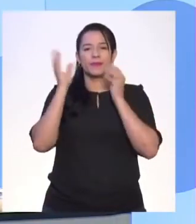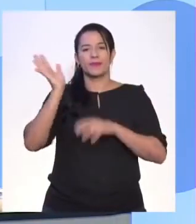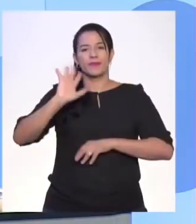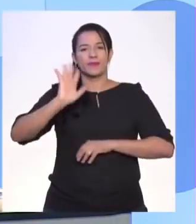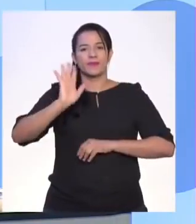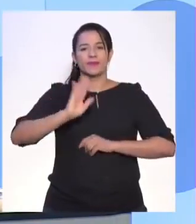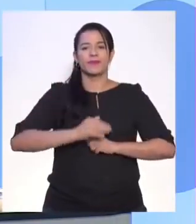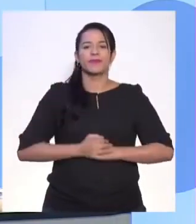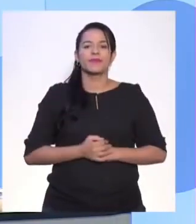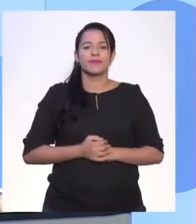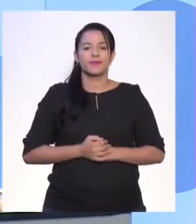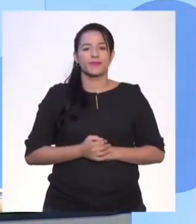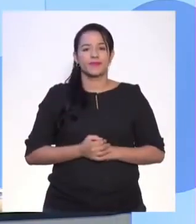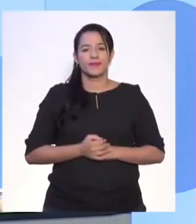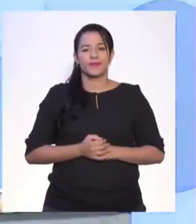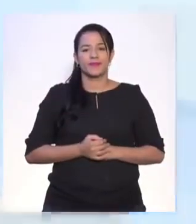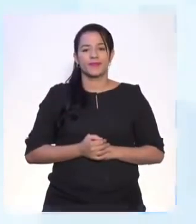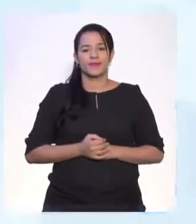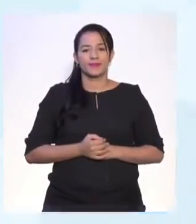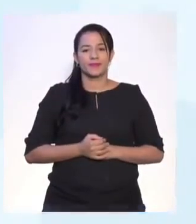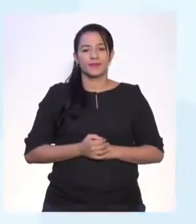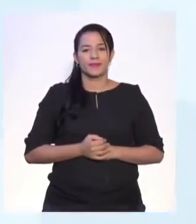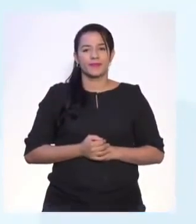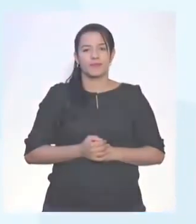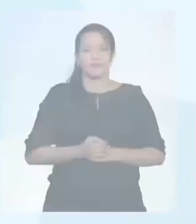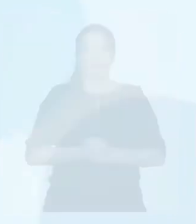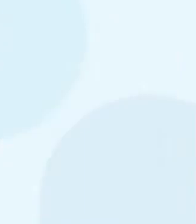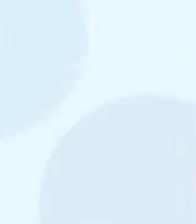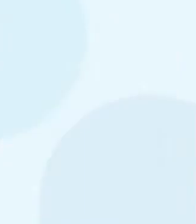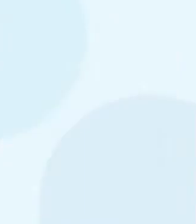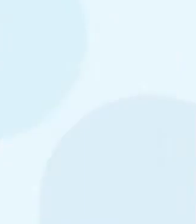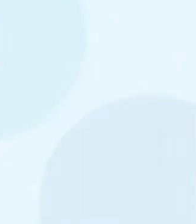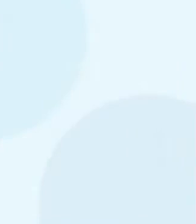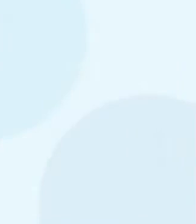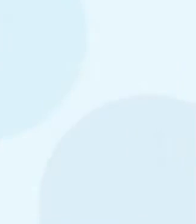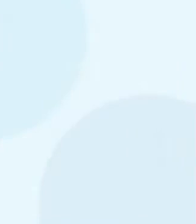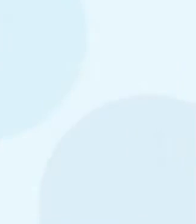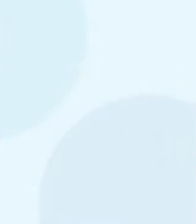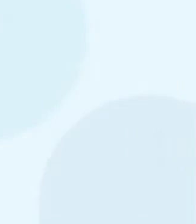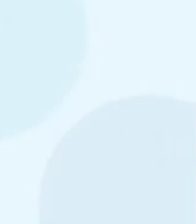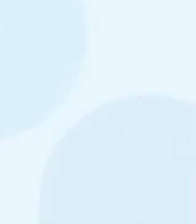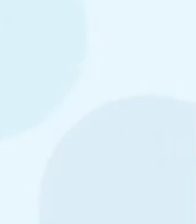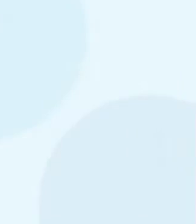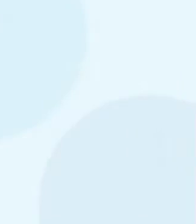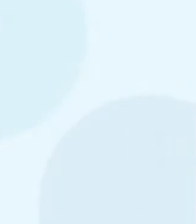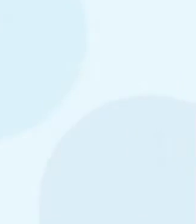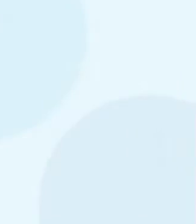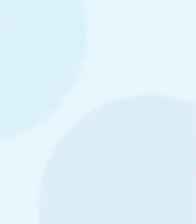amanhã. Até amanhã. Avaliem a aula, por favor.